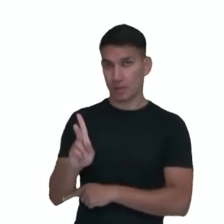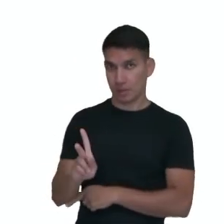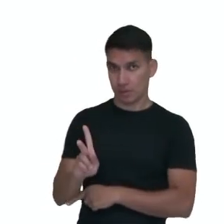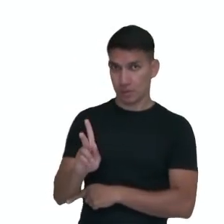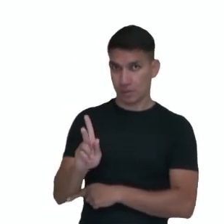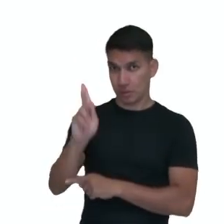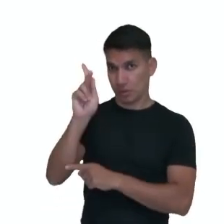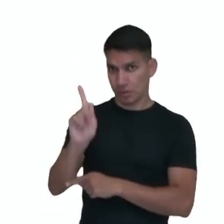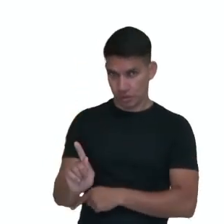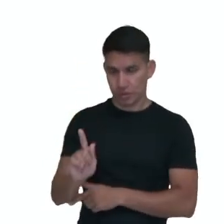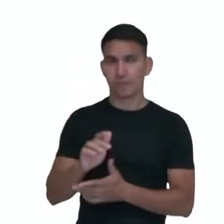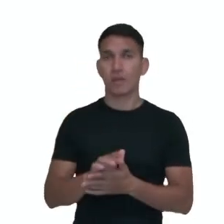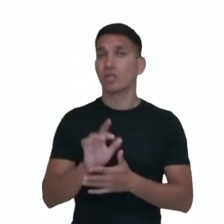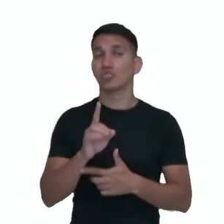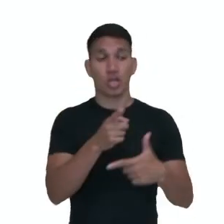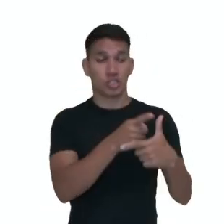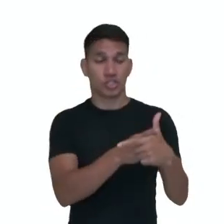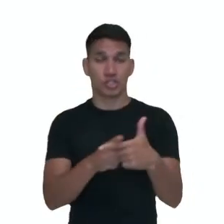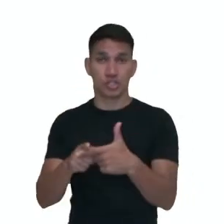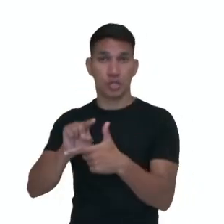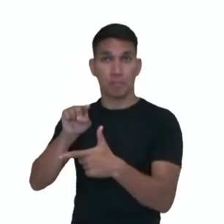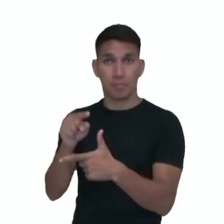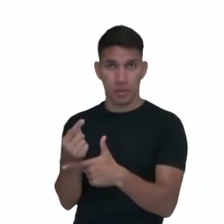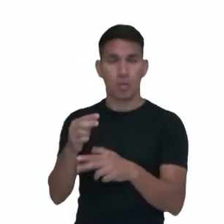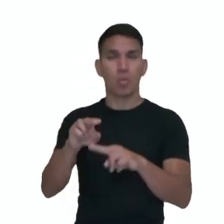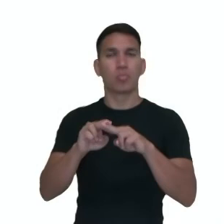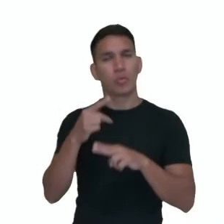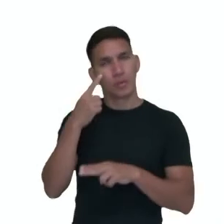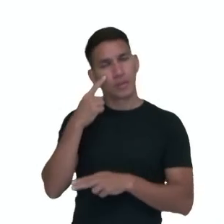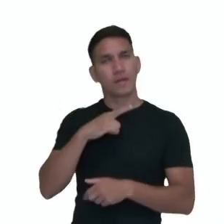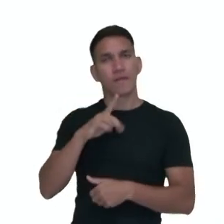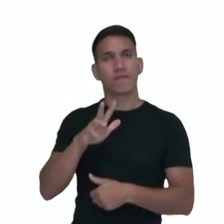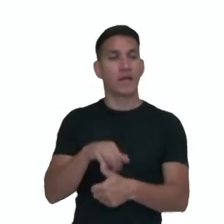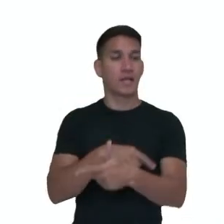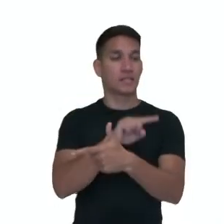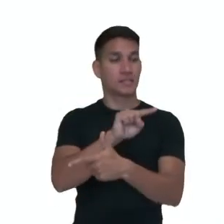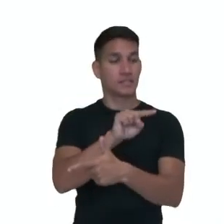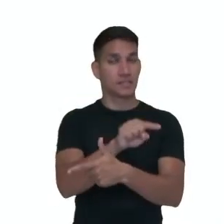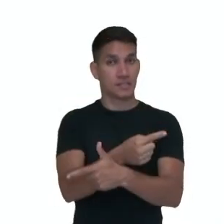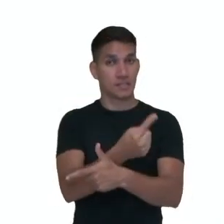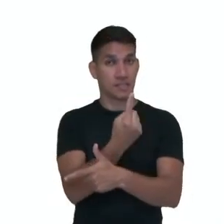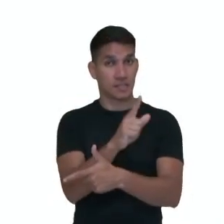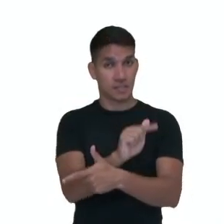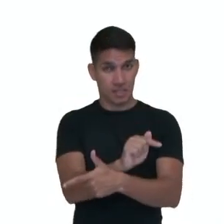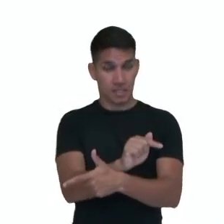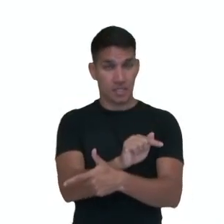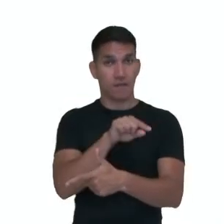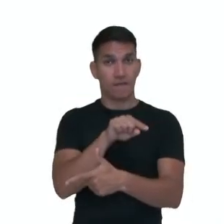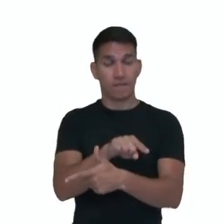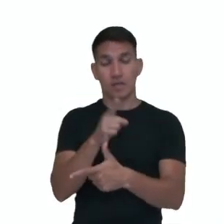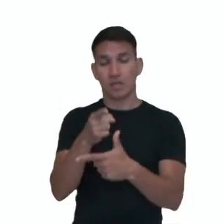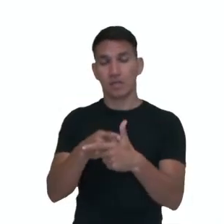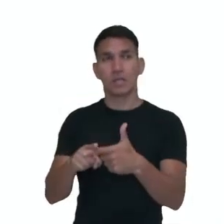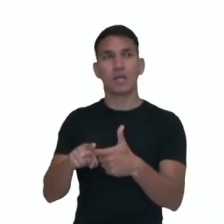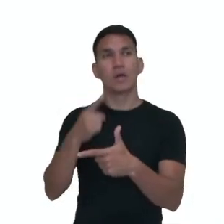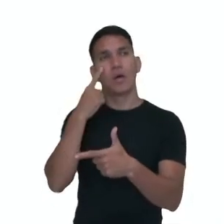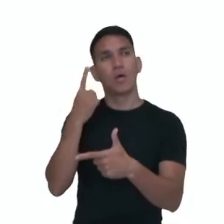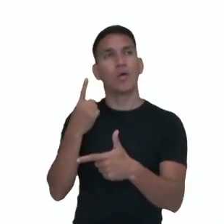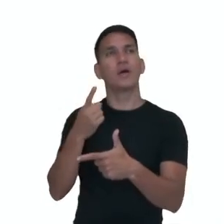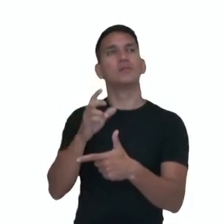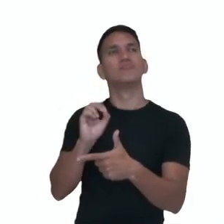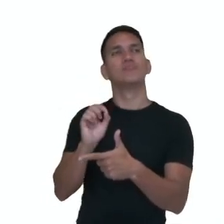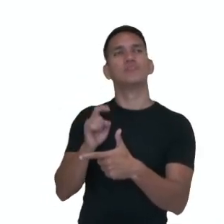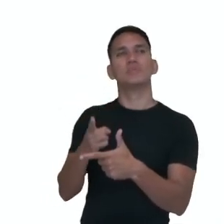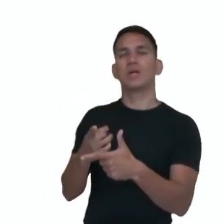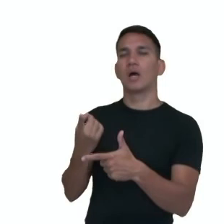1.000. Então, a gente vai ter 17,5 quilos de carne para as 70 pessoas da festa. Para a transformação